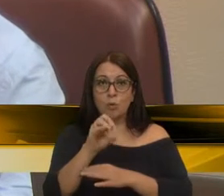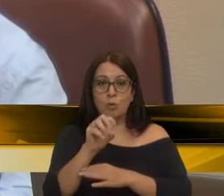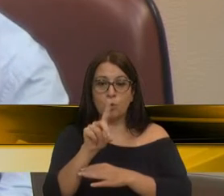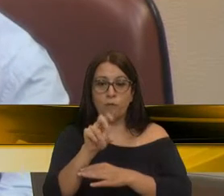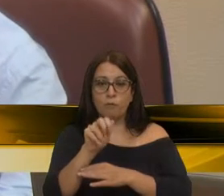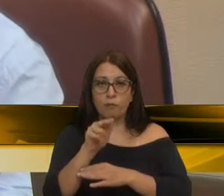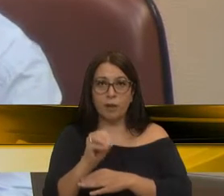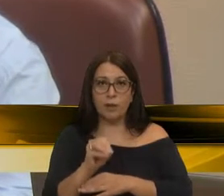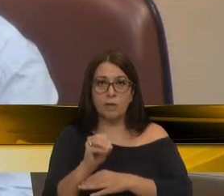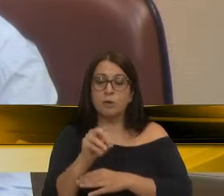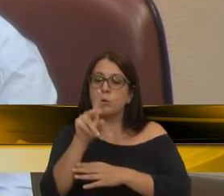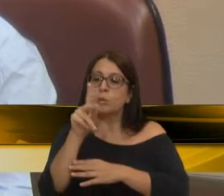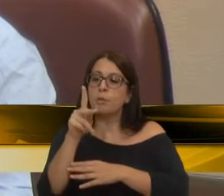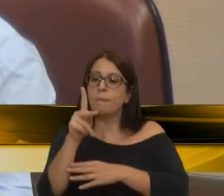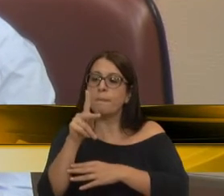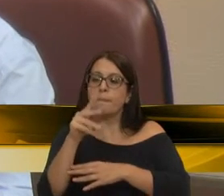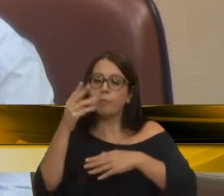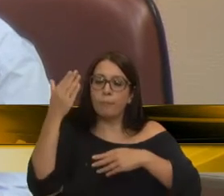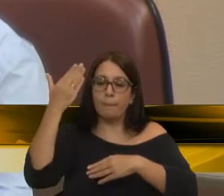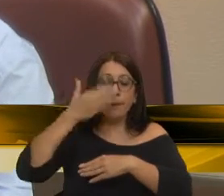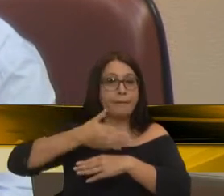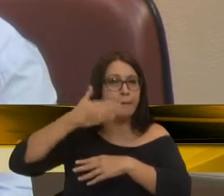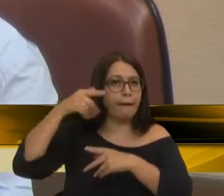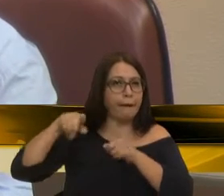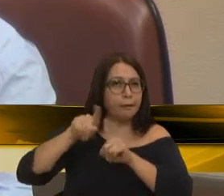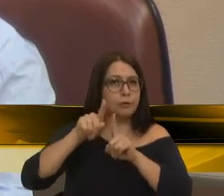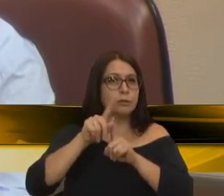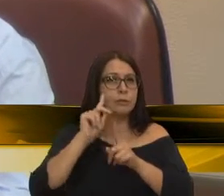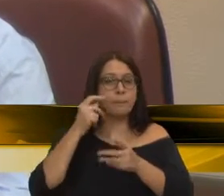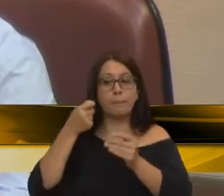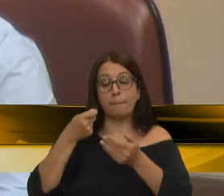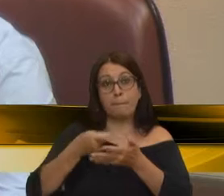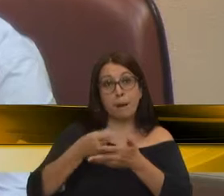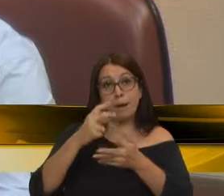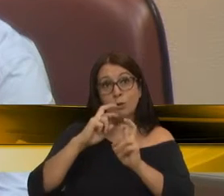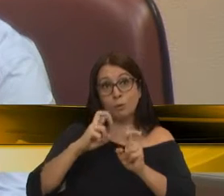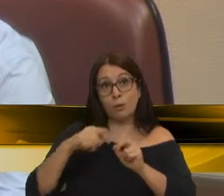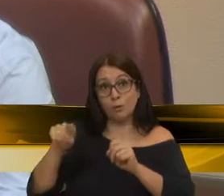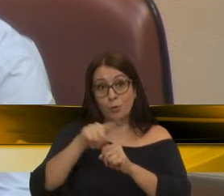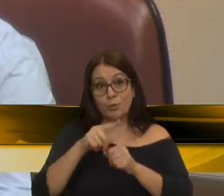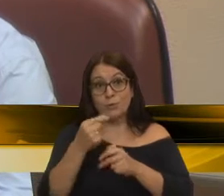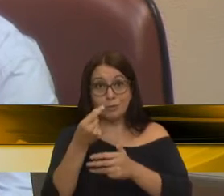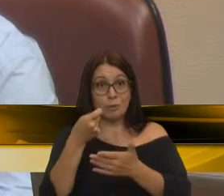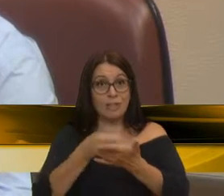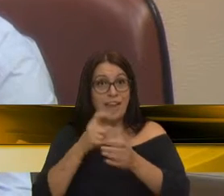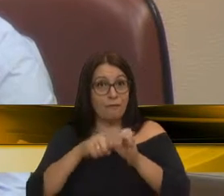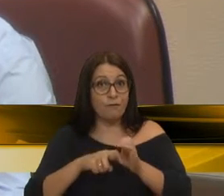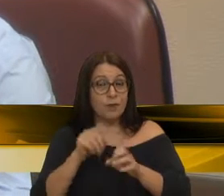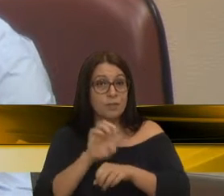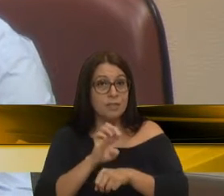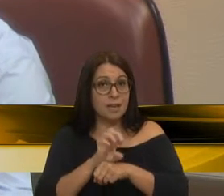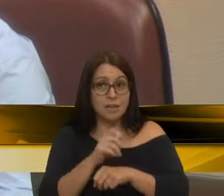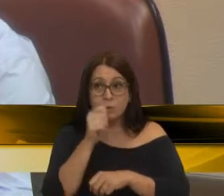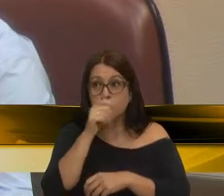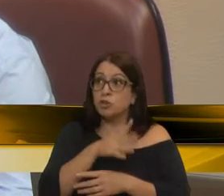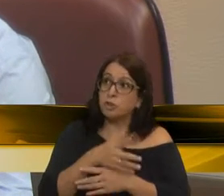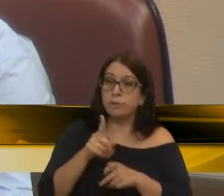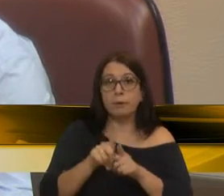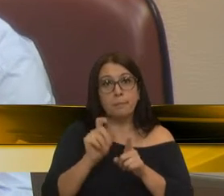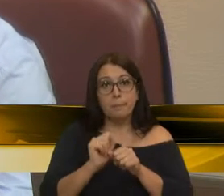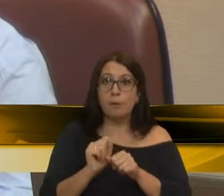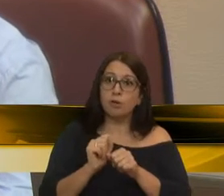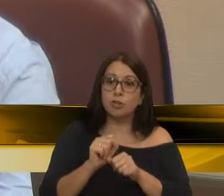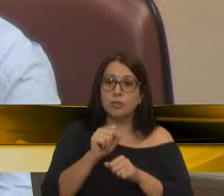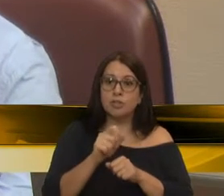pedágios que cobram até hoje indenizações do estado exagerando um pouco a empresa poderia até pedir a